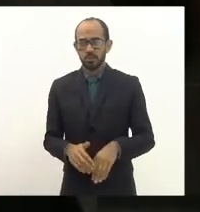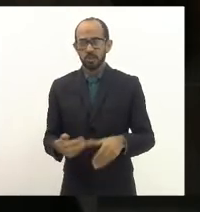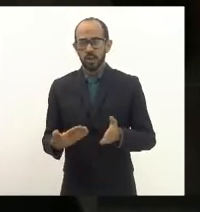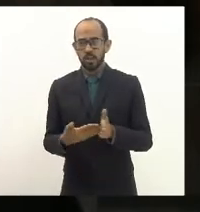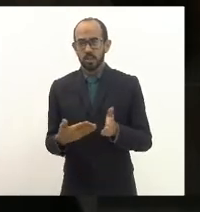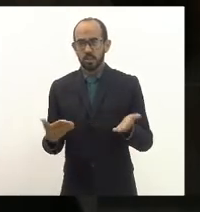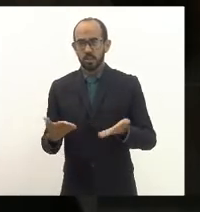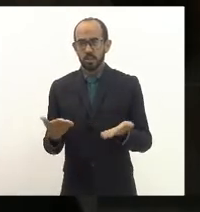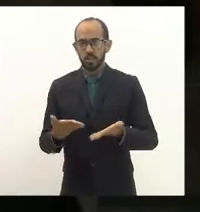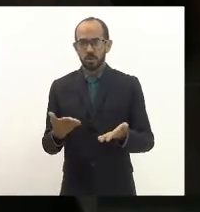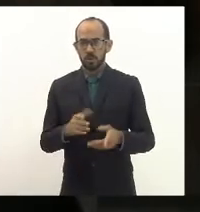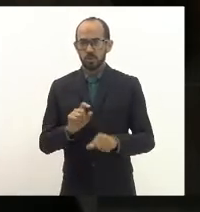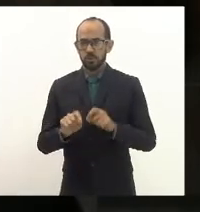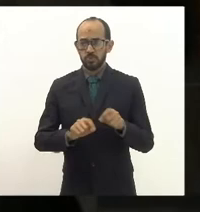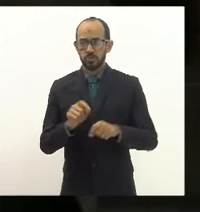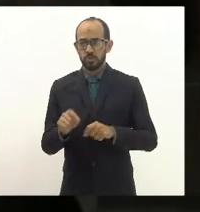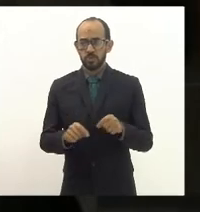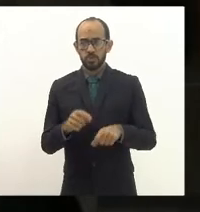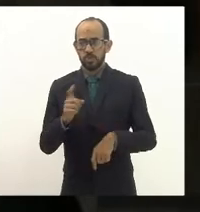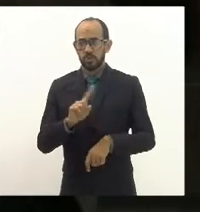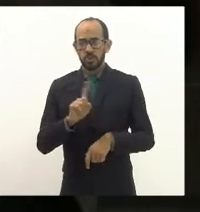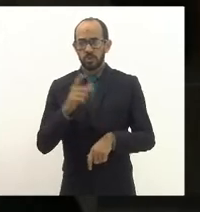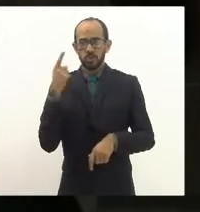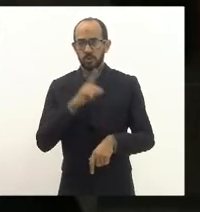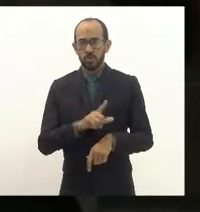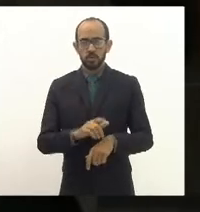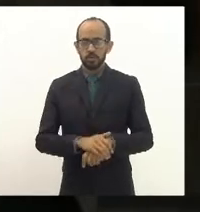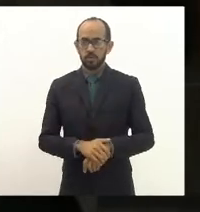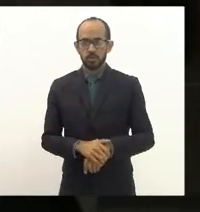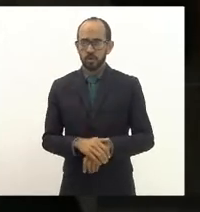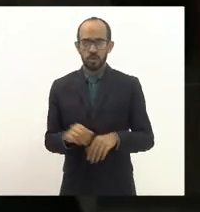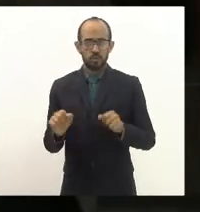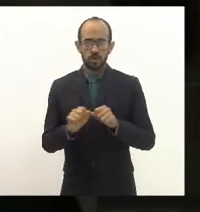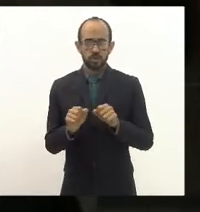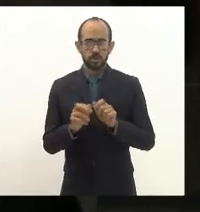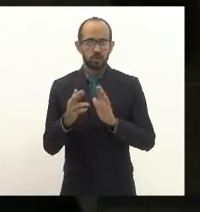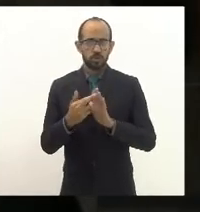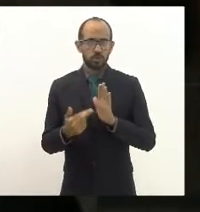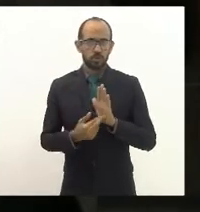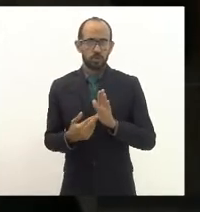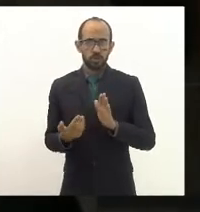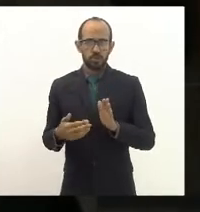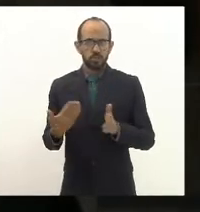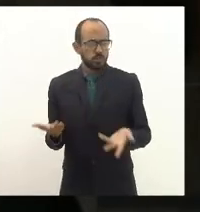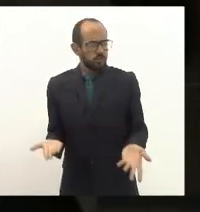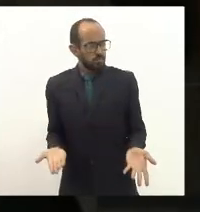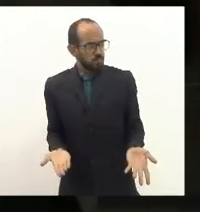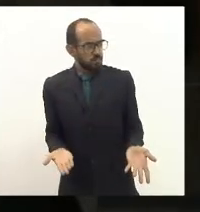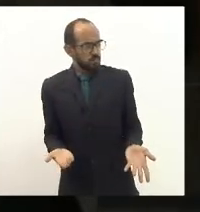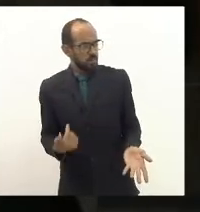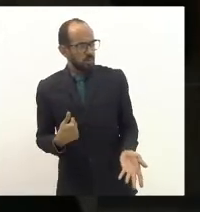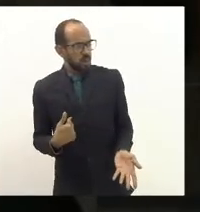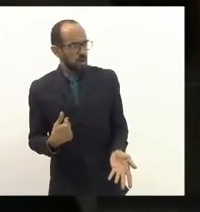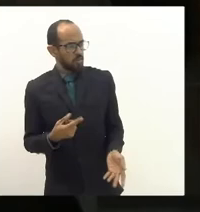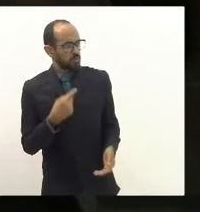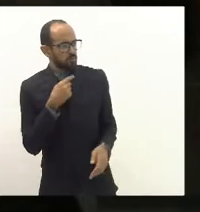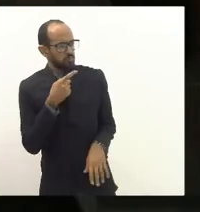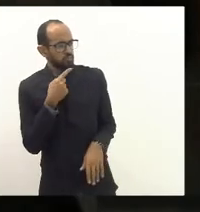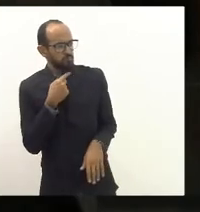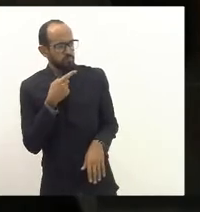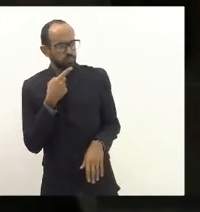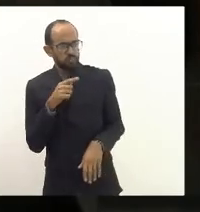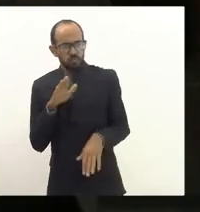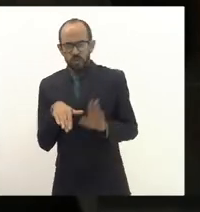data, não regulamentou. Ora, eu me pergunto, muitas vezes